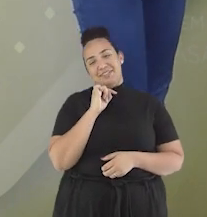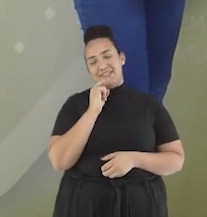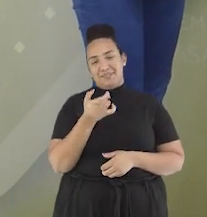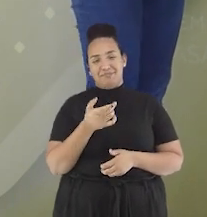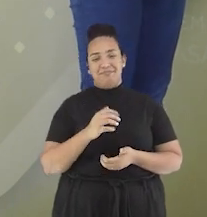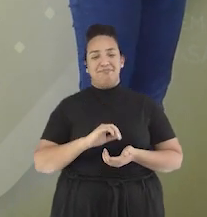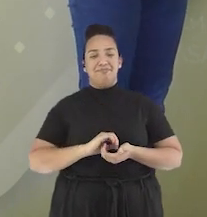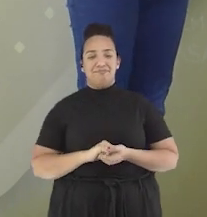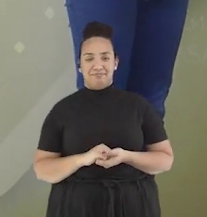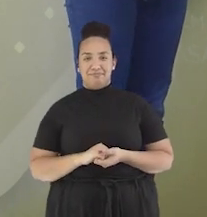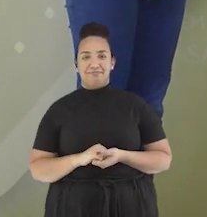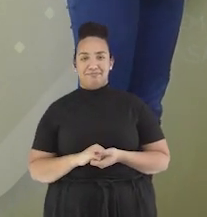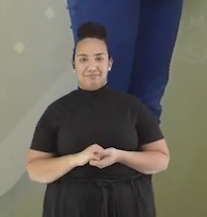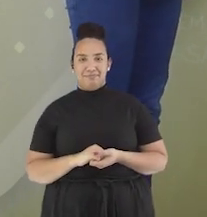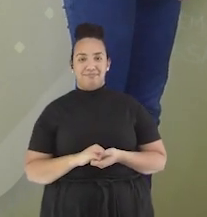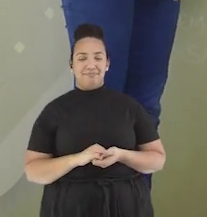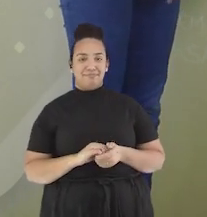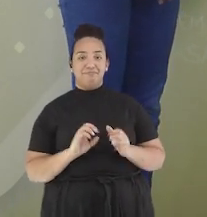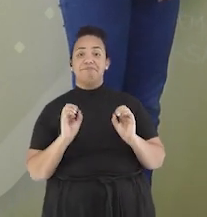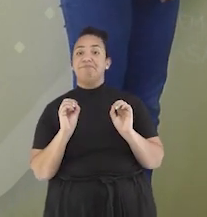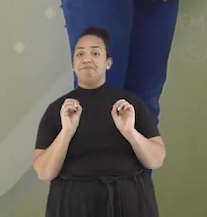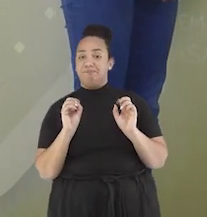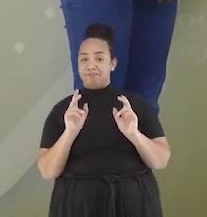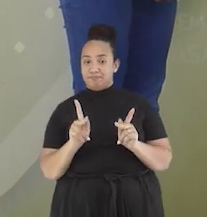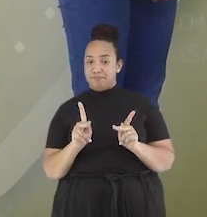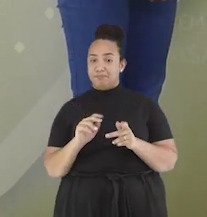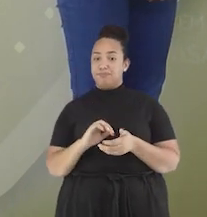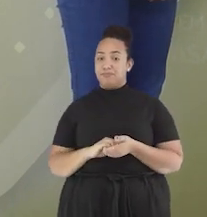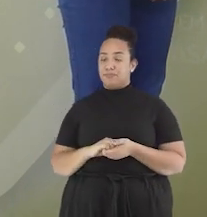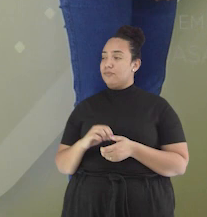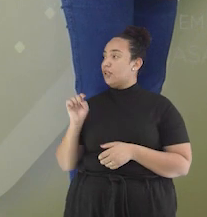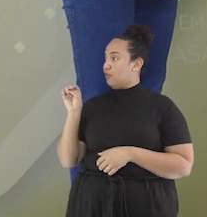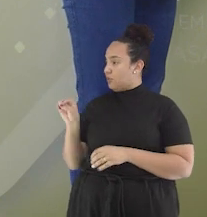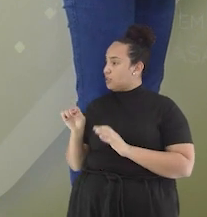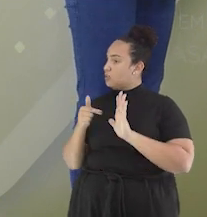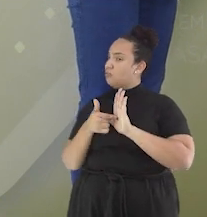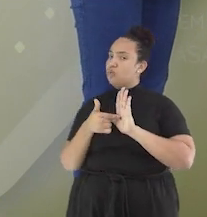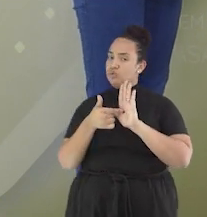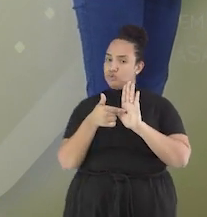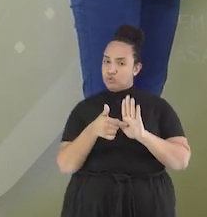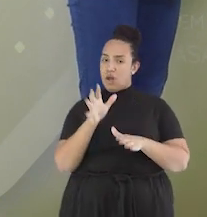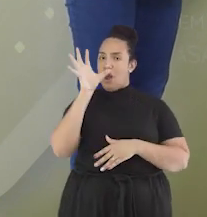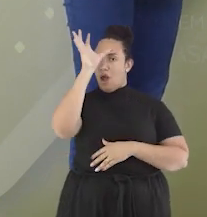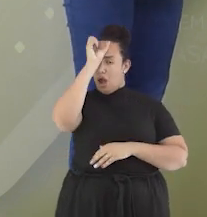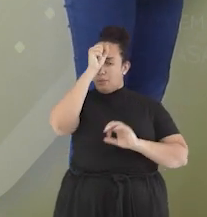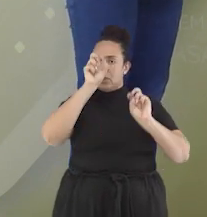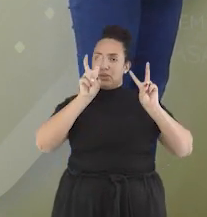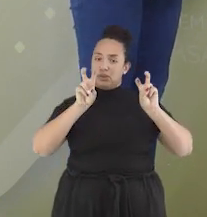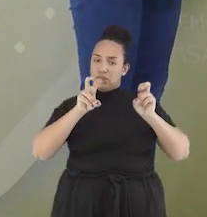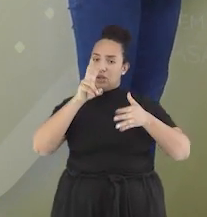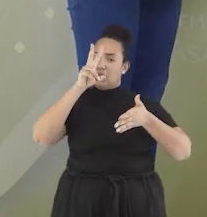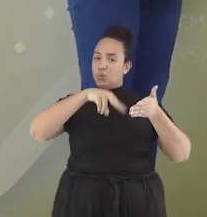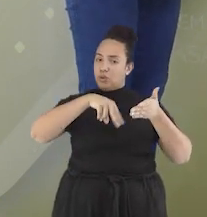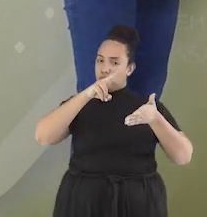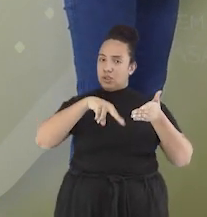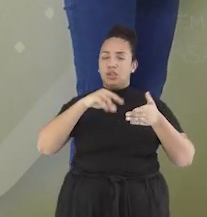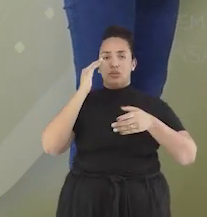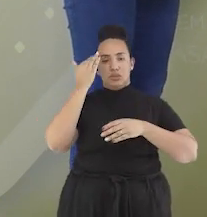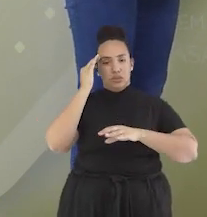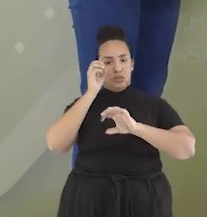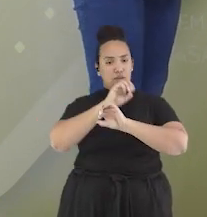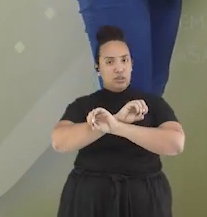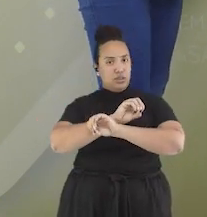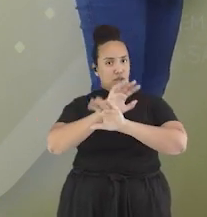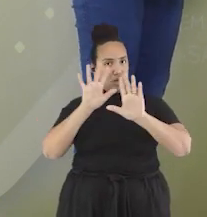Juquinha? Muito bem. Você já mostrou que aprendeu sobre leitura, que entendeu bastante sobre